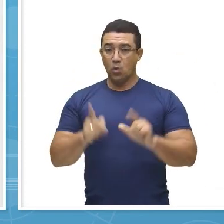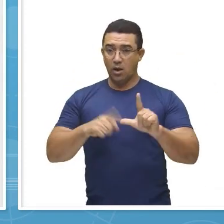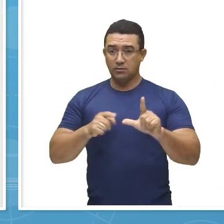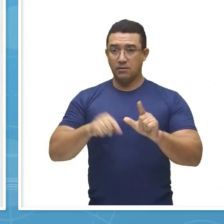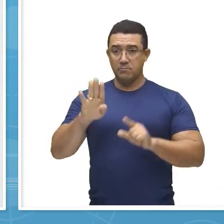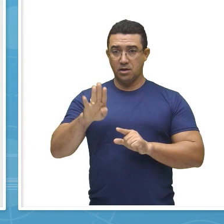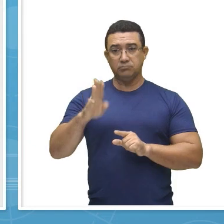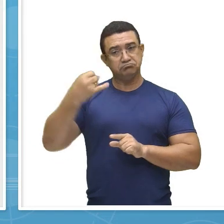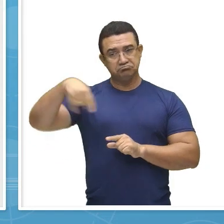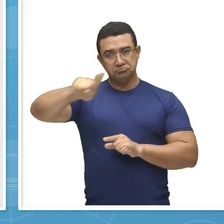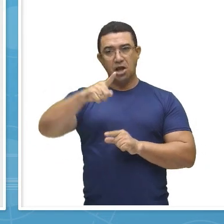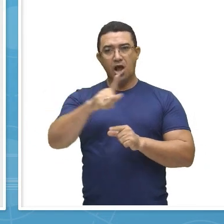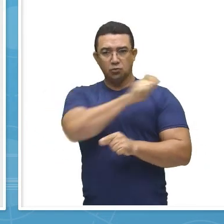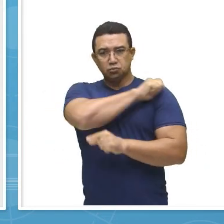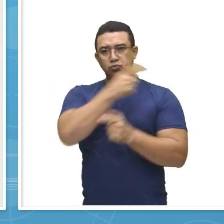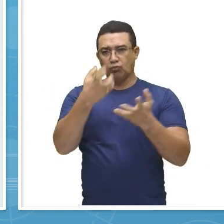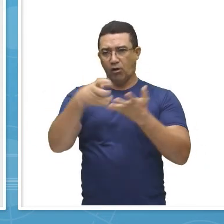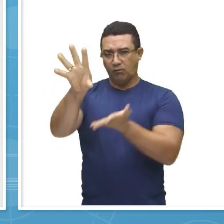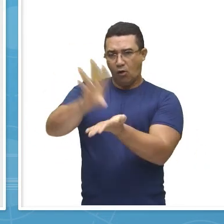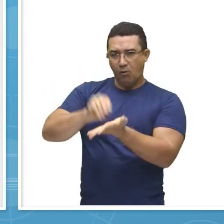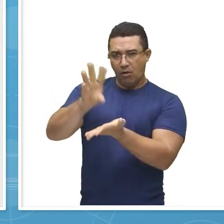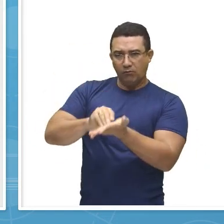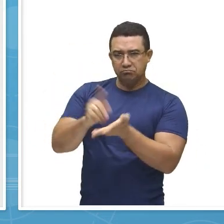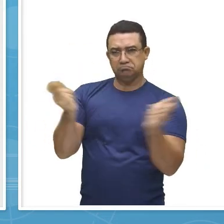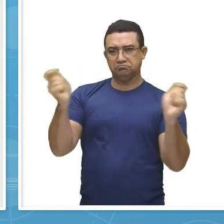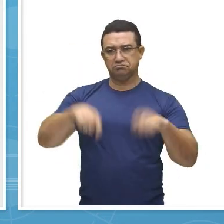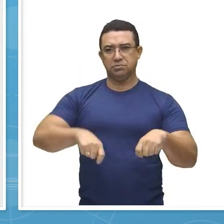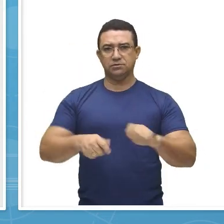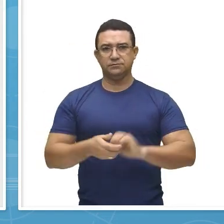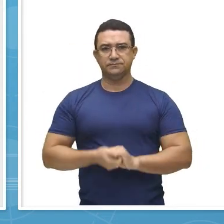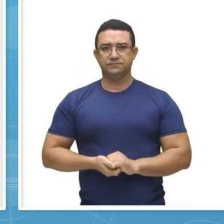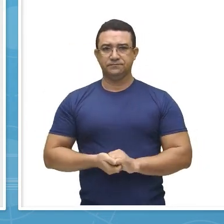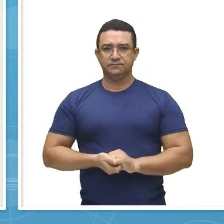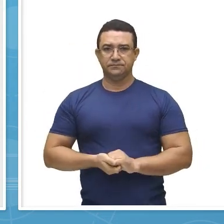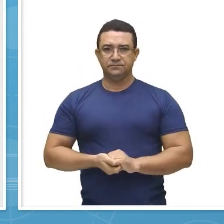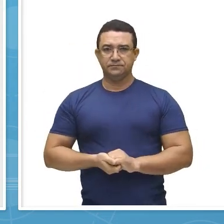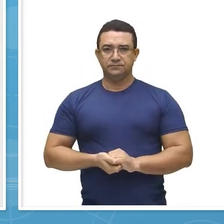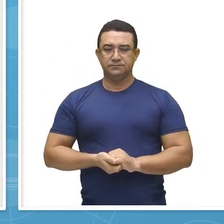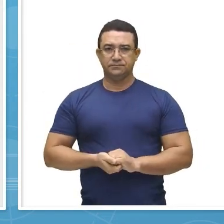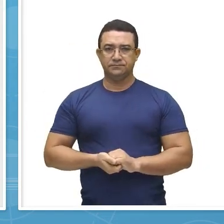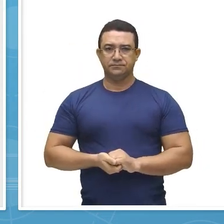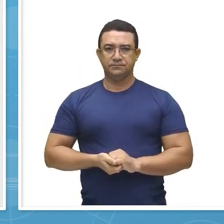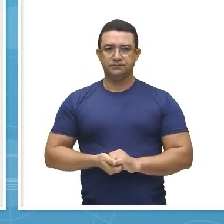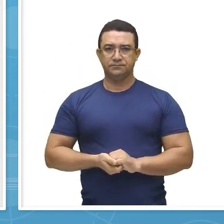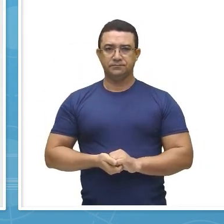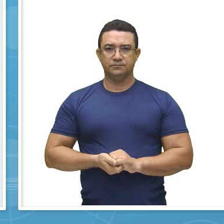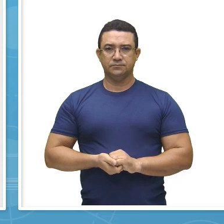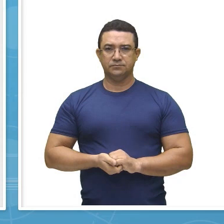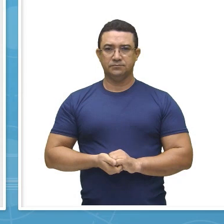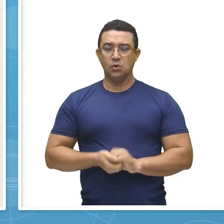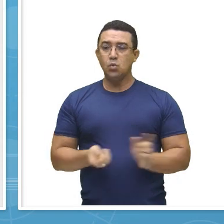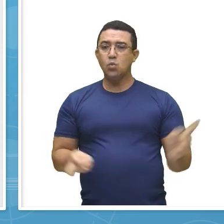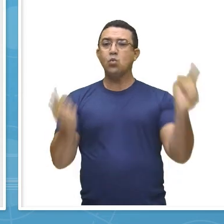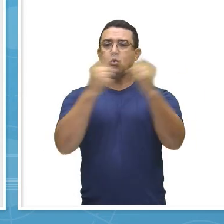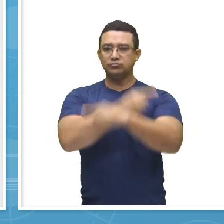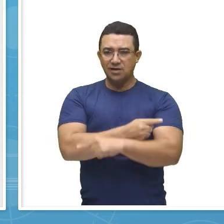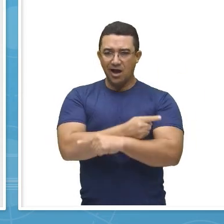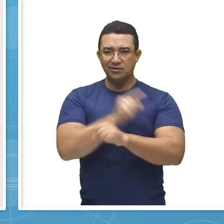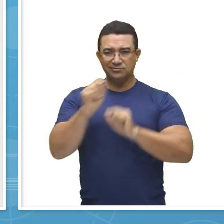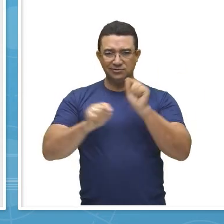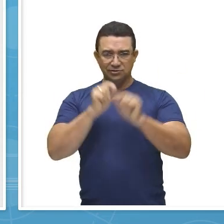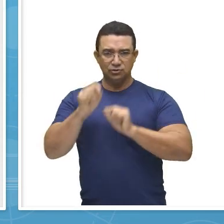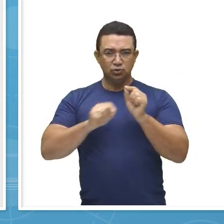tudo direitinho o comentário. Então, olha aí, resposta correta, a letra B. Ao contrário do modo de